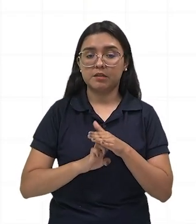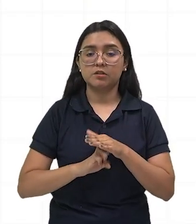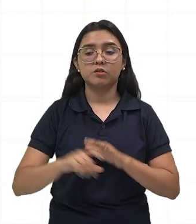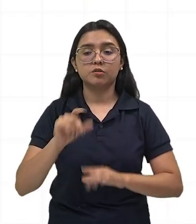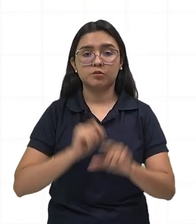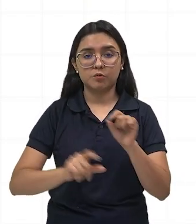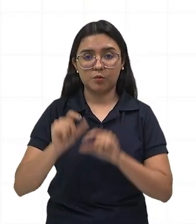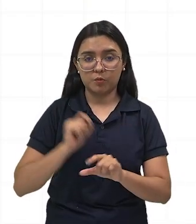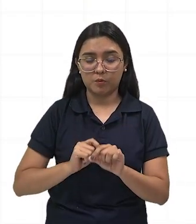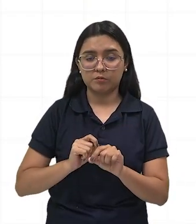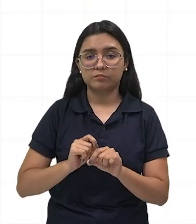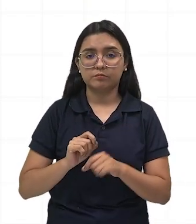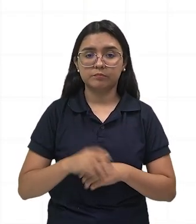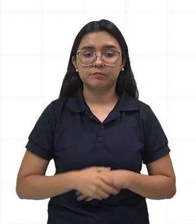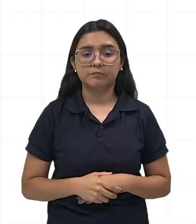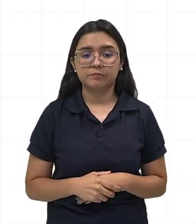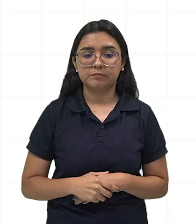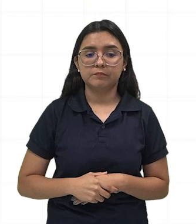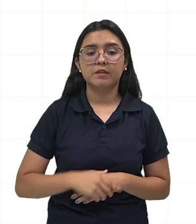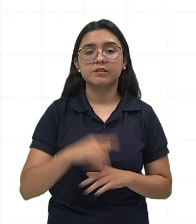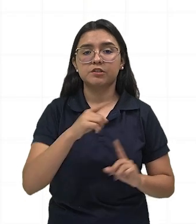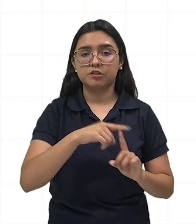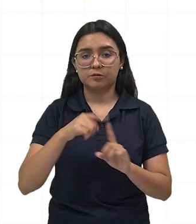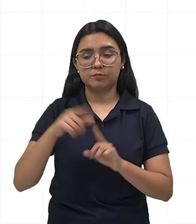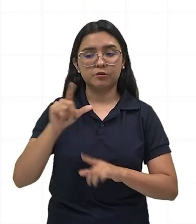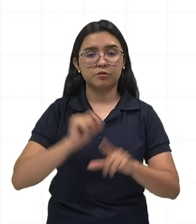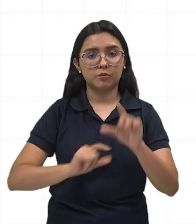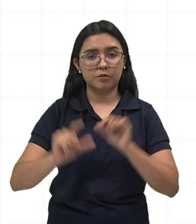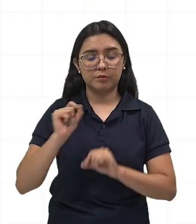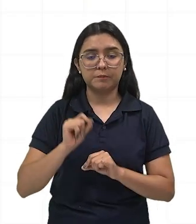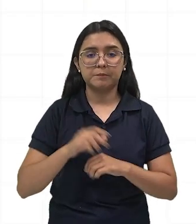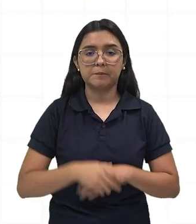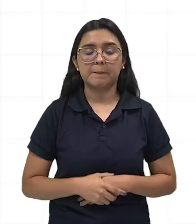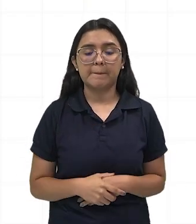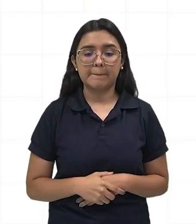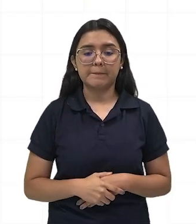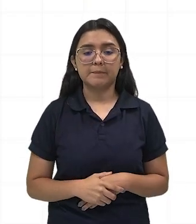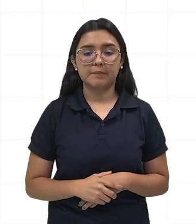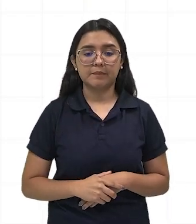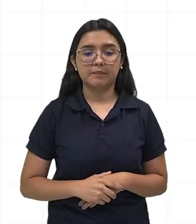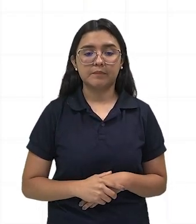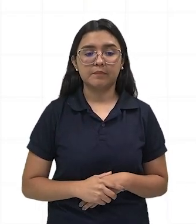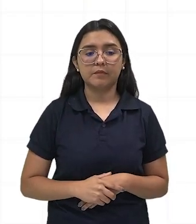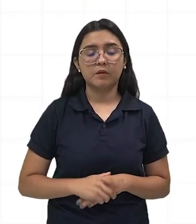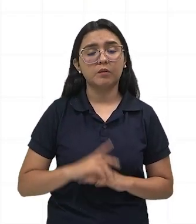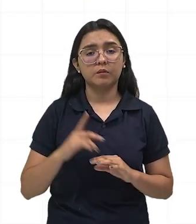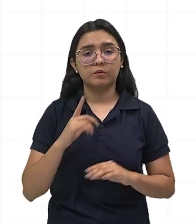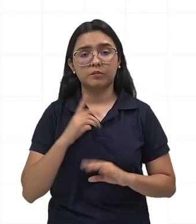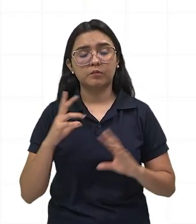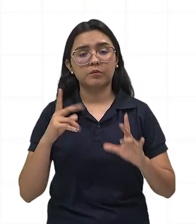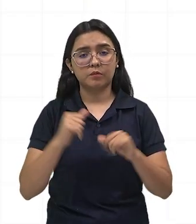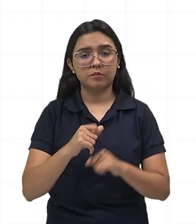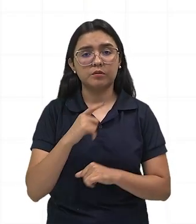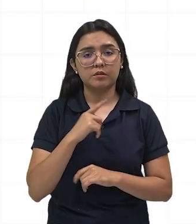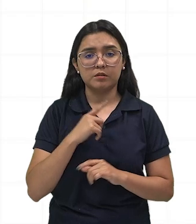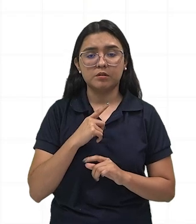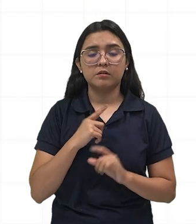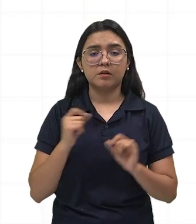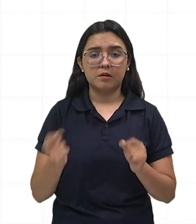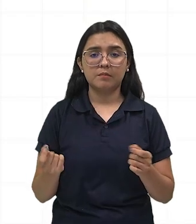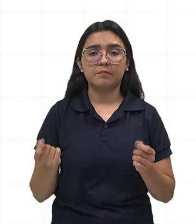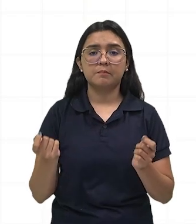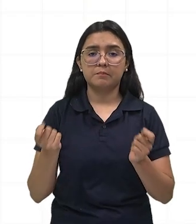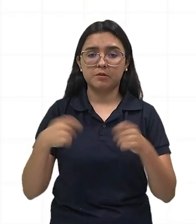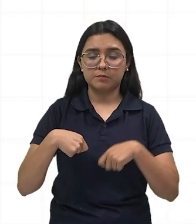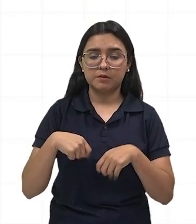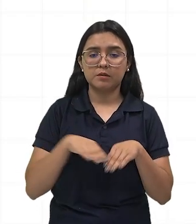vimos nas nossas aulas, né? Tipo de seleção aqui. Todos têm a mesma possibilidade de serem escolhidos.